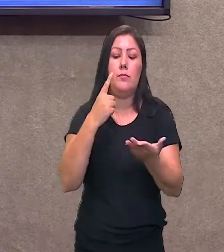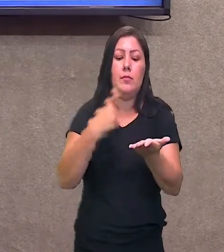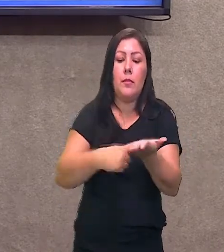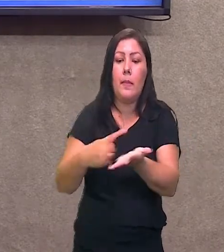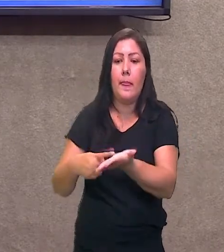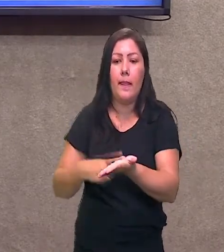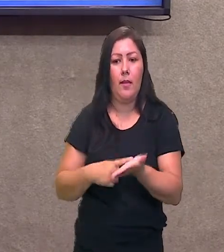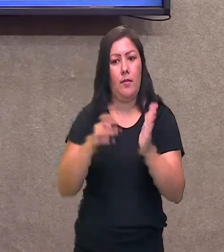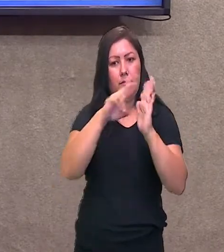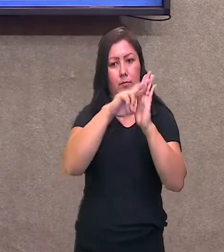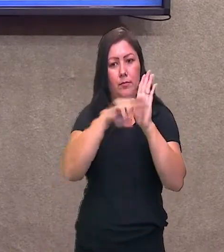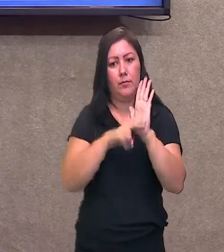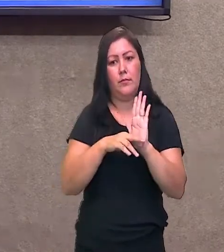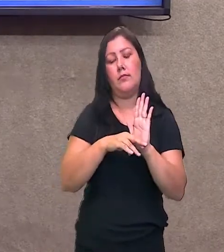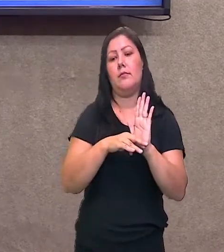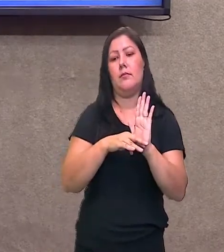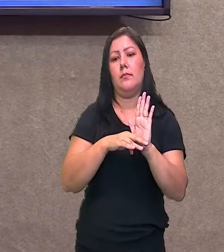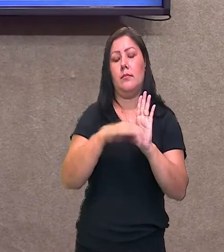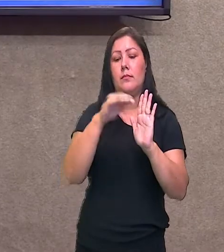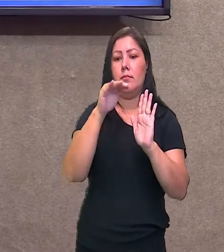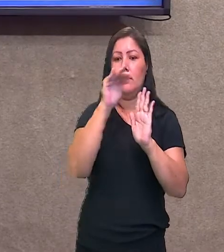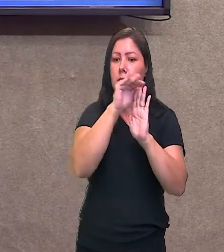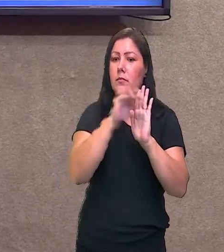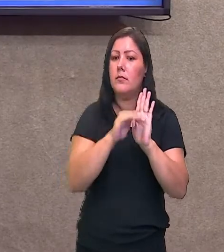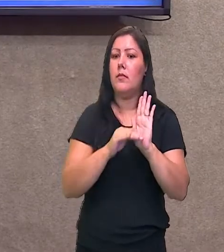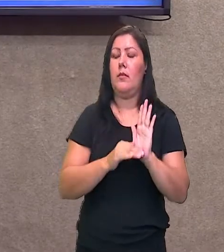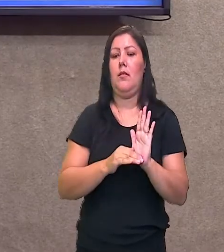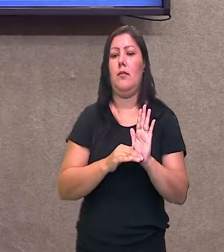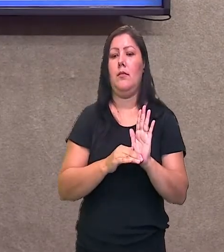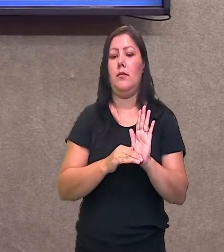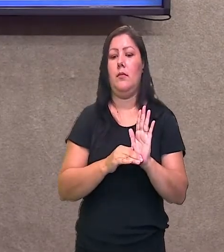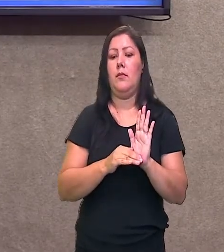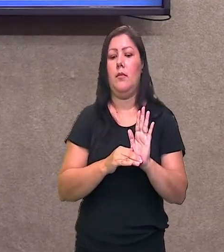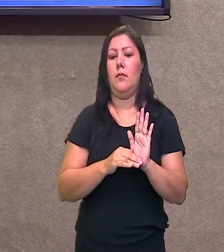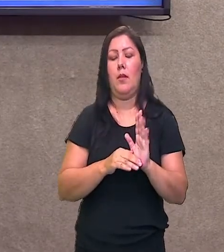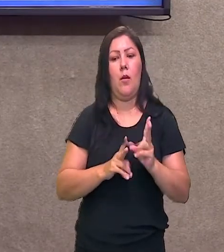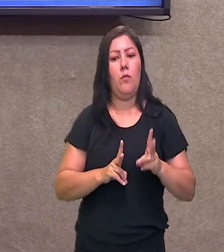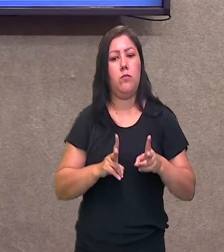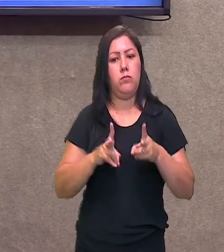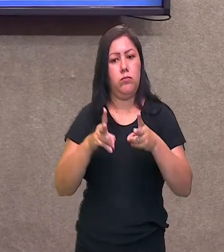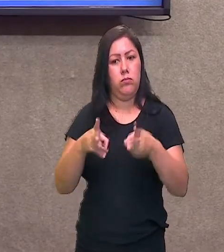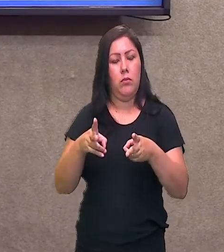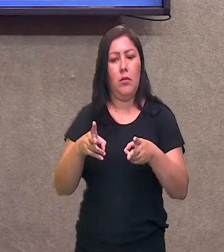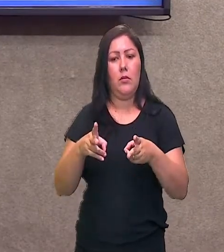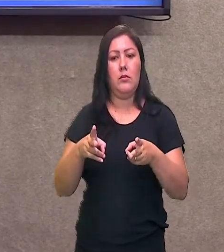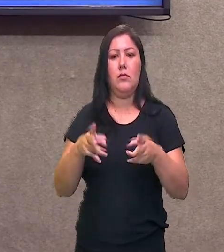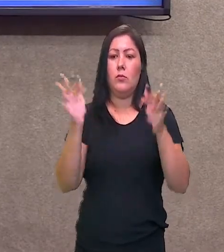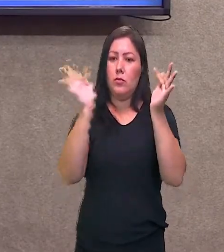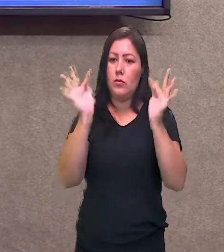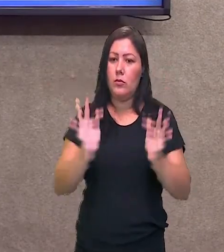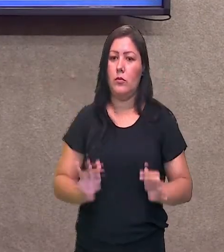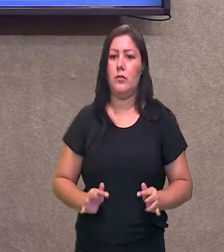acordos, regras para manter a paz, ok? E para garantir a